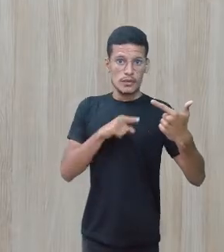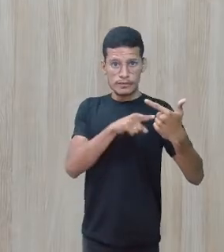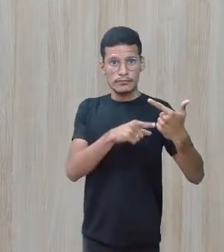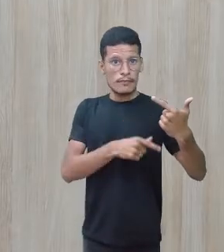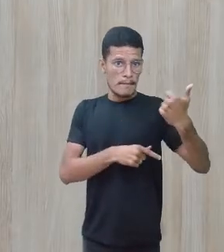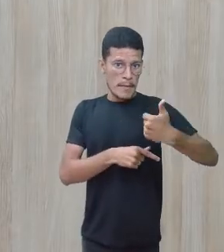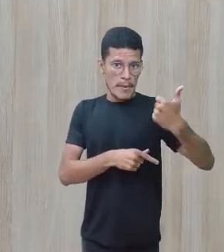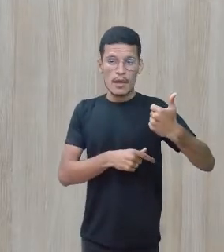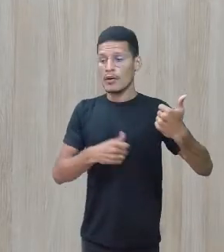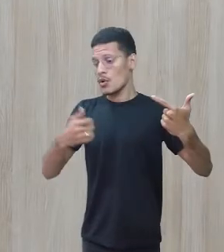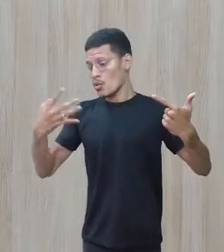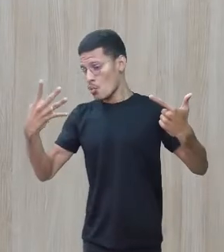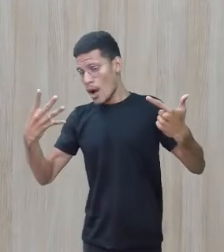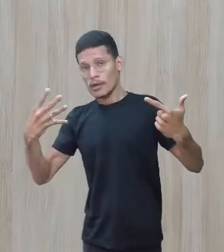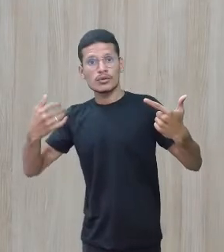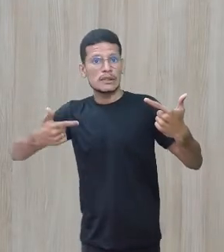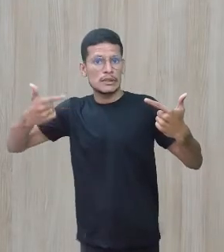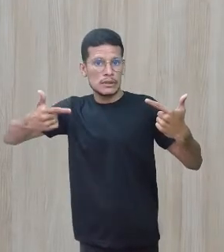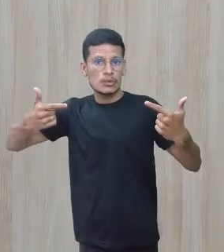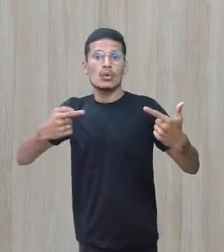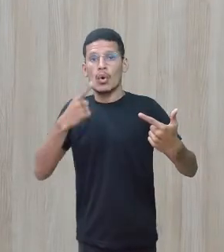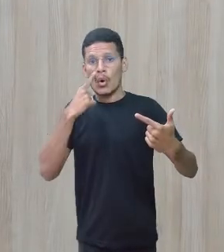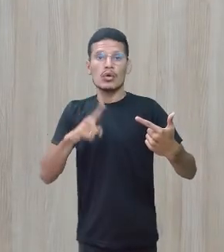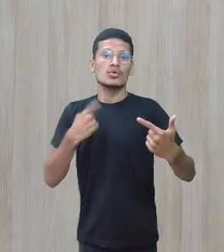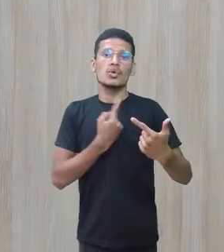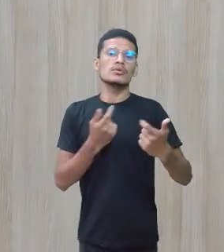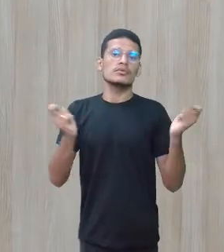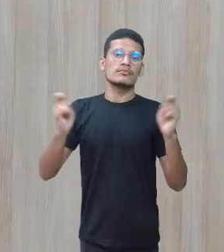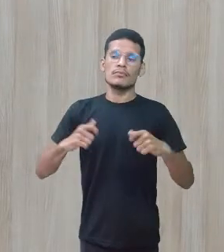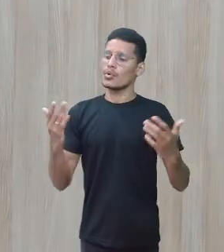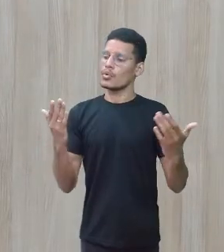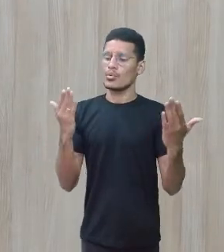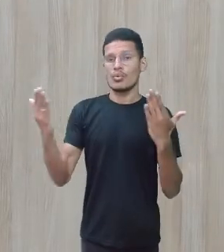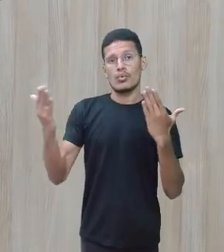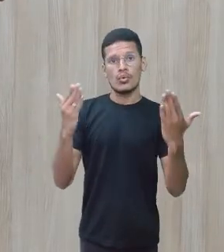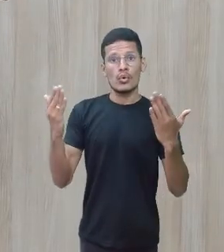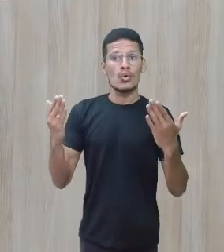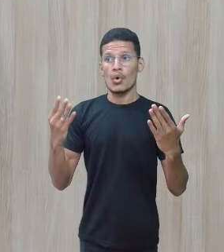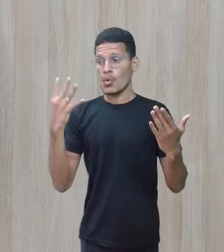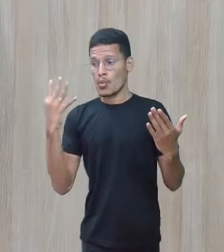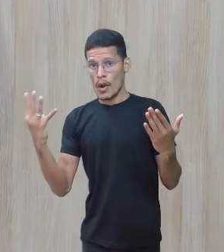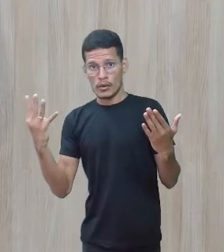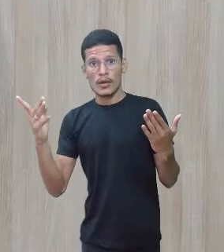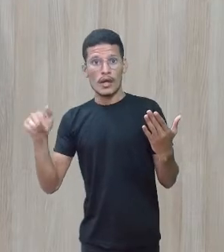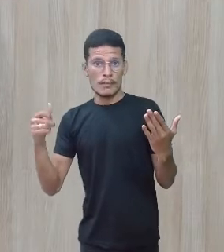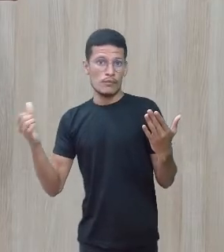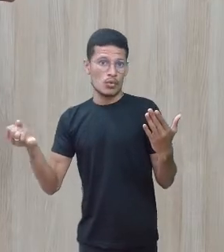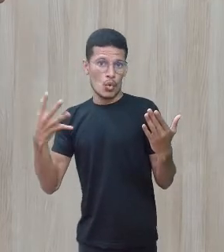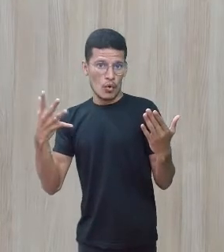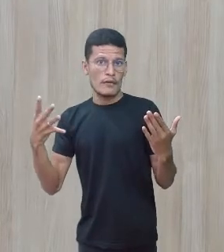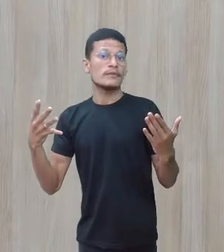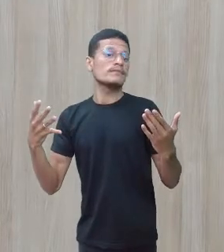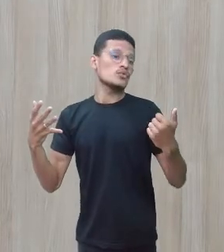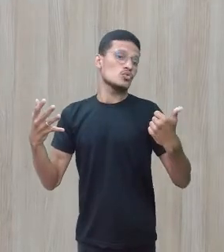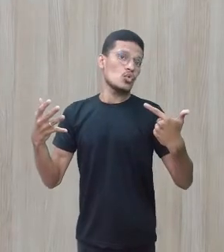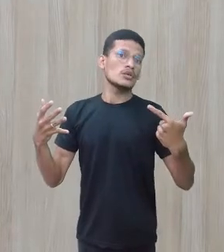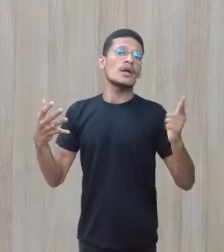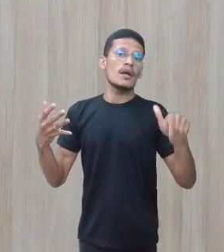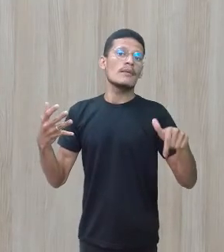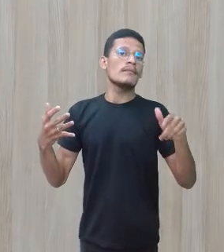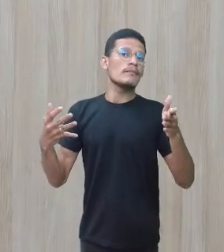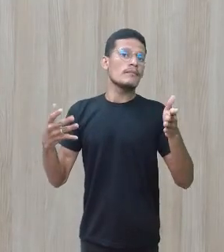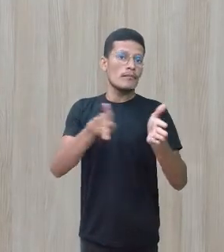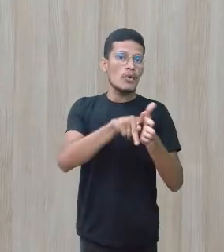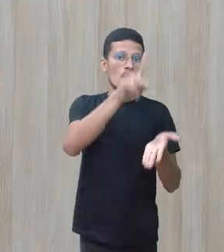desenho e a medida 4 no segundo desenho. Então, a gente vai fazer a comparação do 4, que seria a medida nova, com o 12, que é a